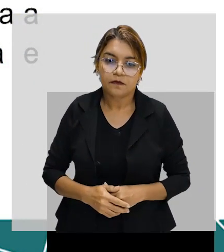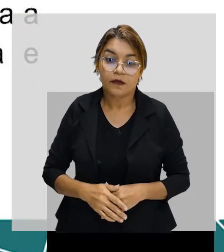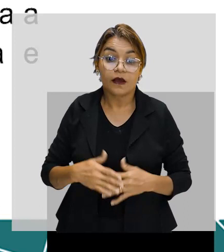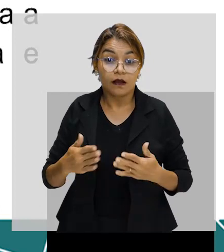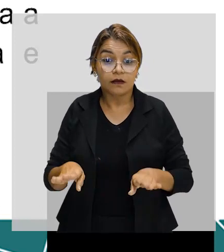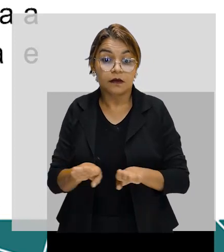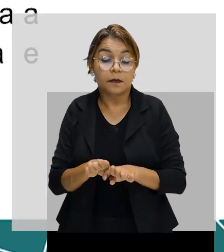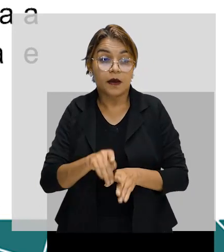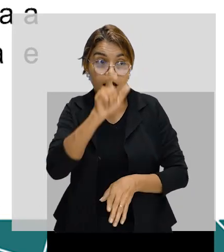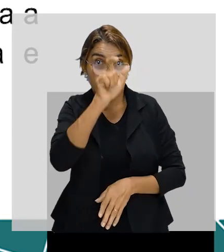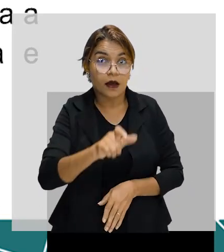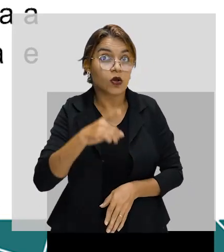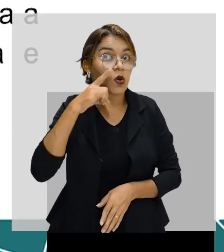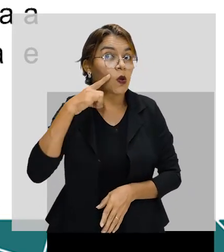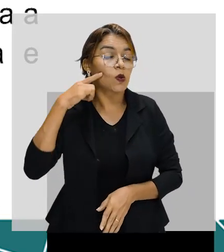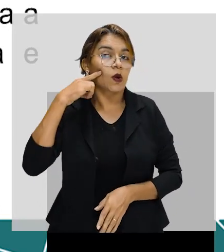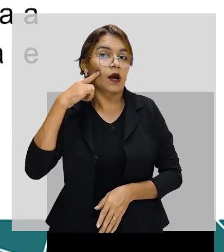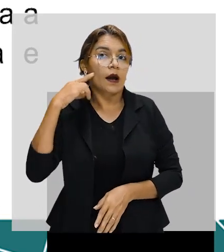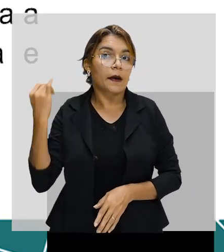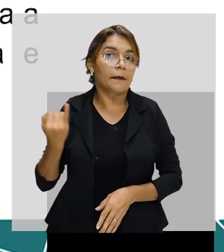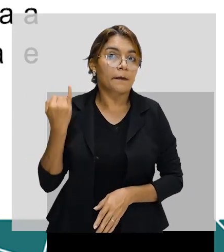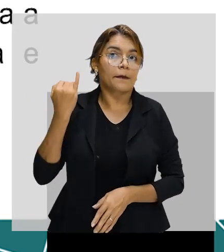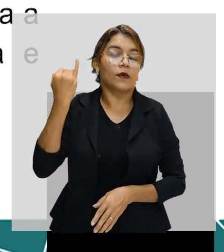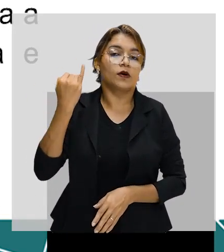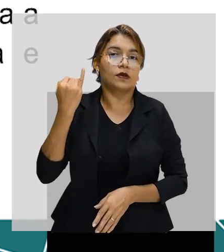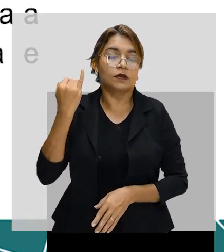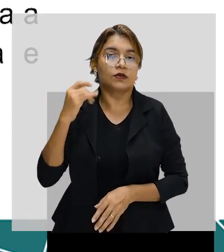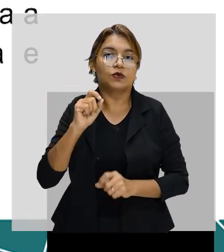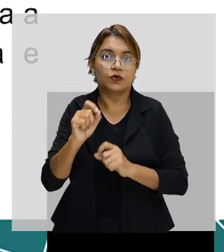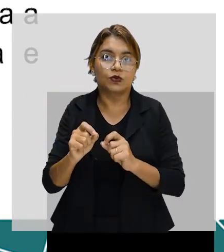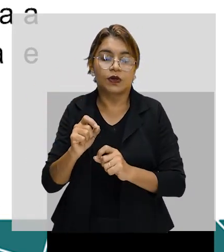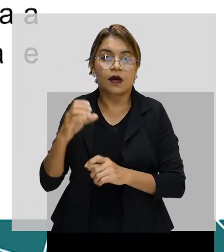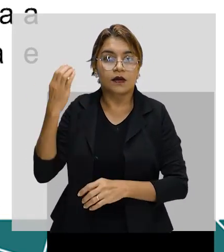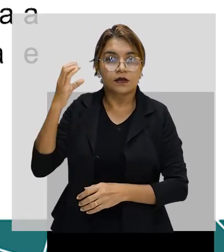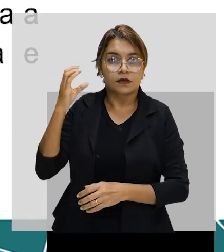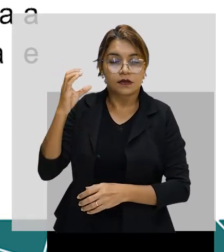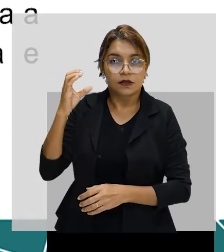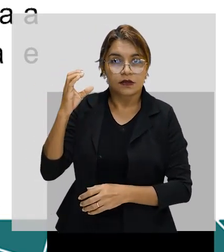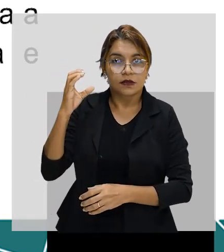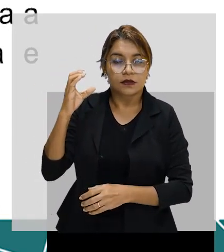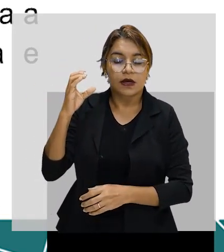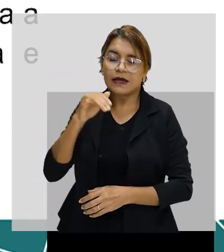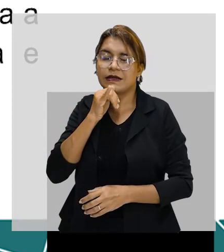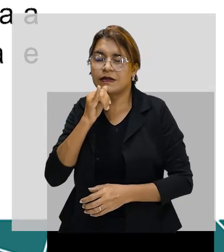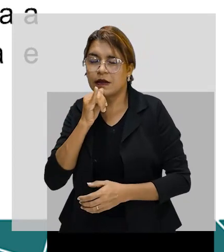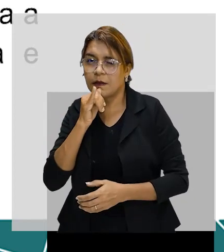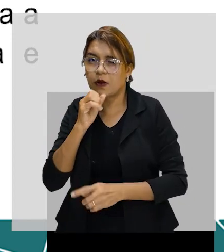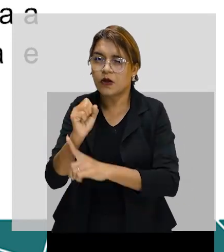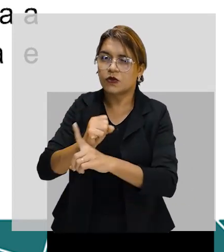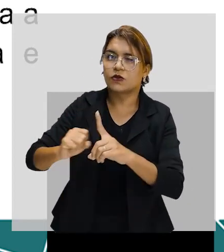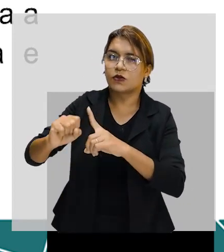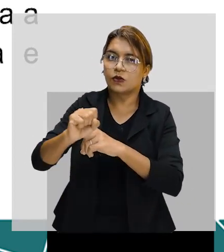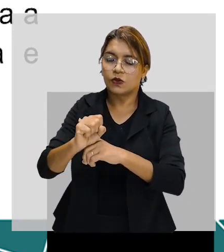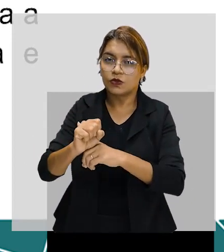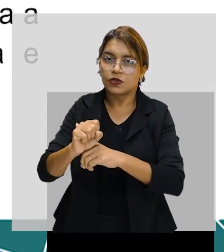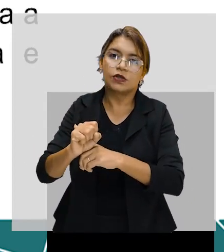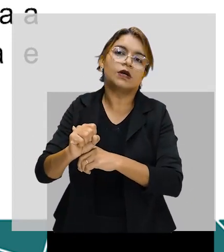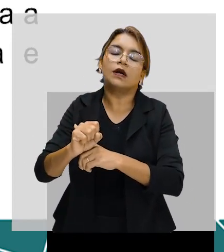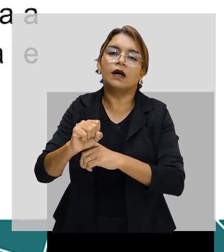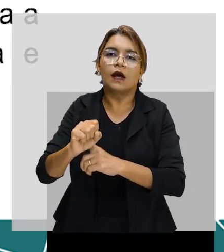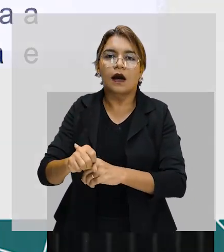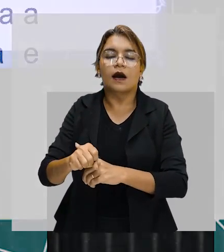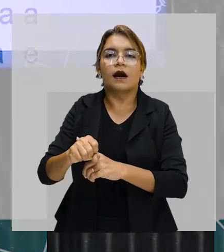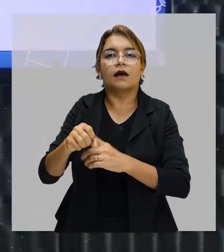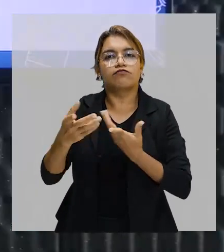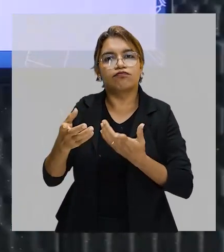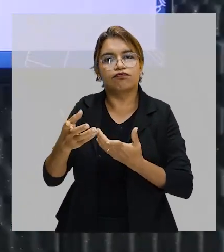Durkheim também foi pioneiro ao introduzir a sociologia no ensino superior, como uma disciplina, né? Uma cadeira,